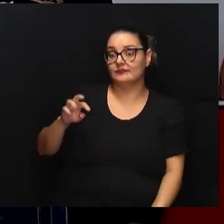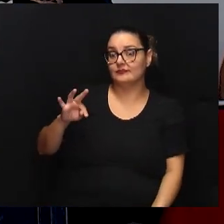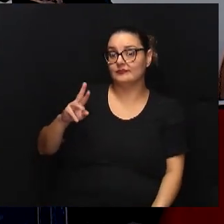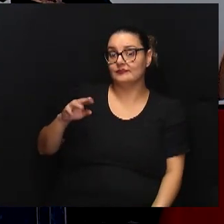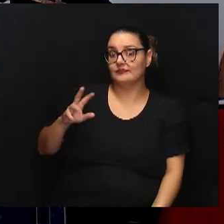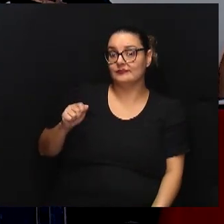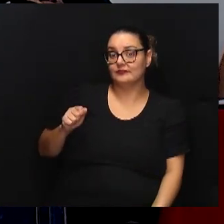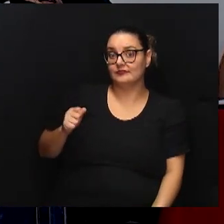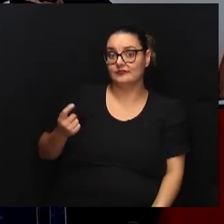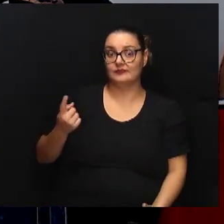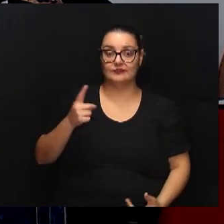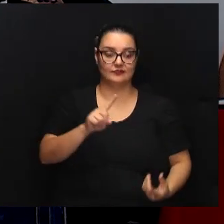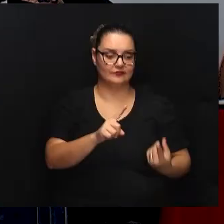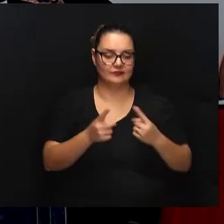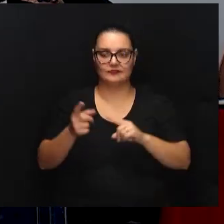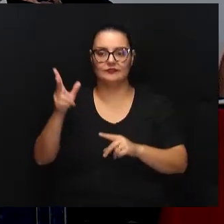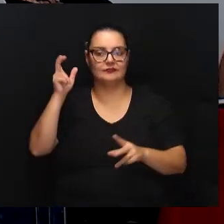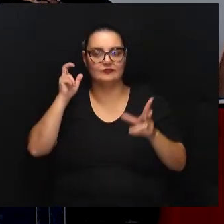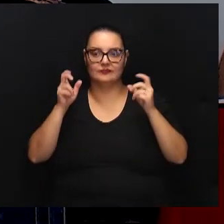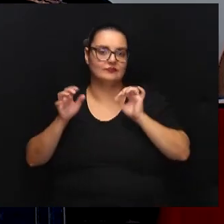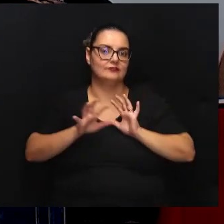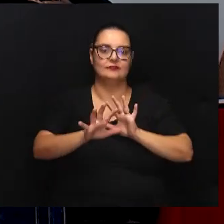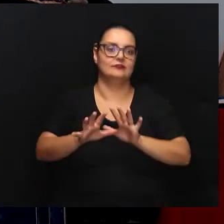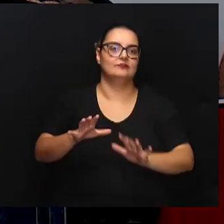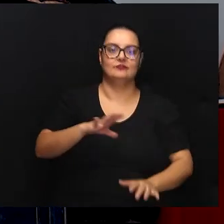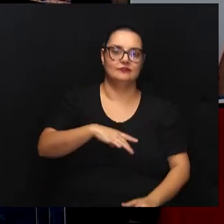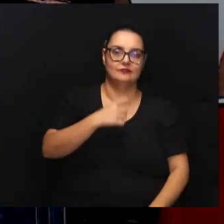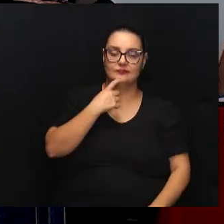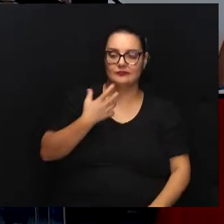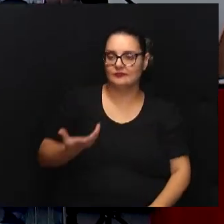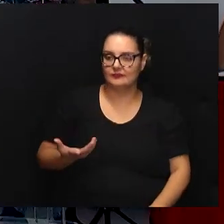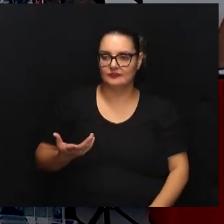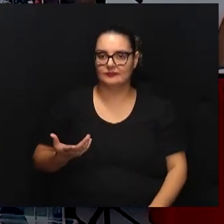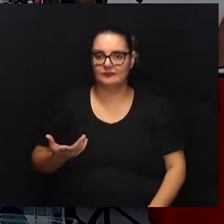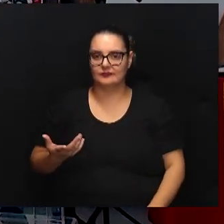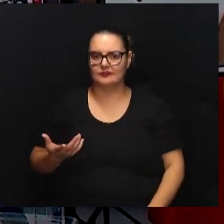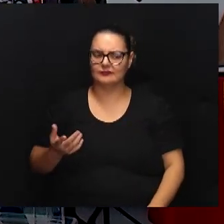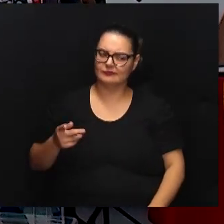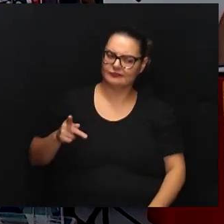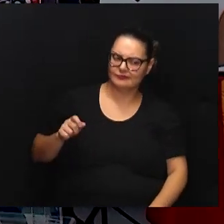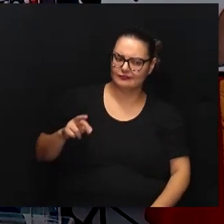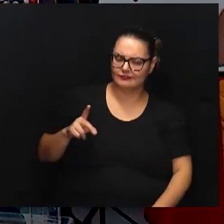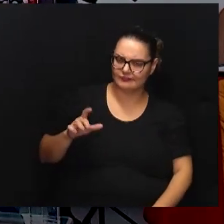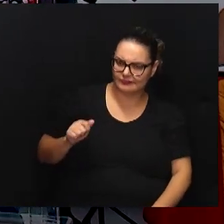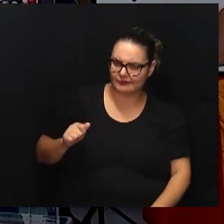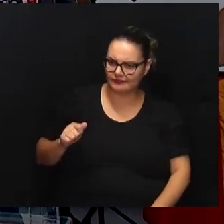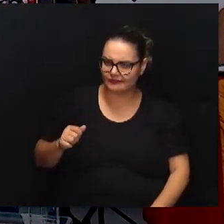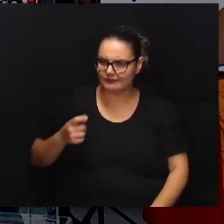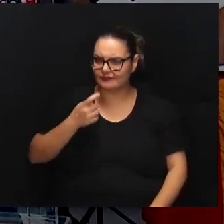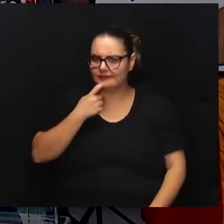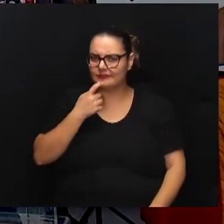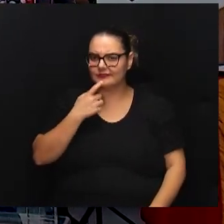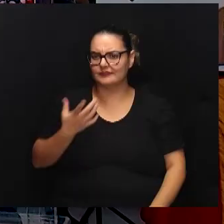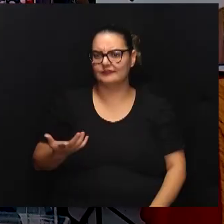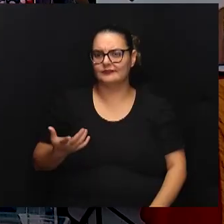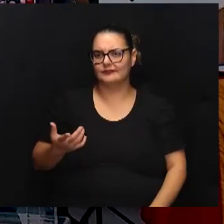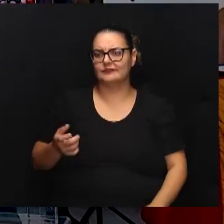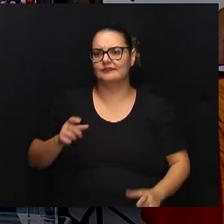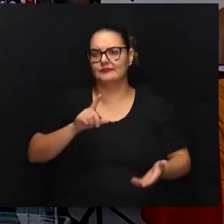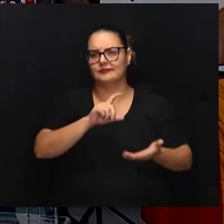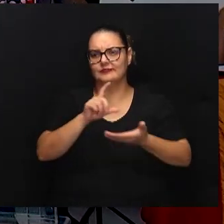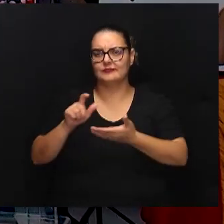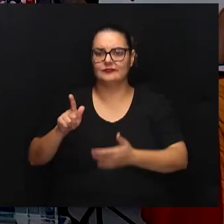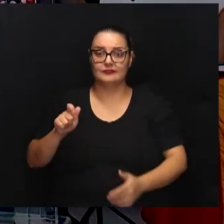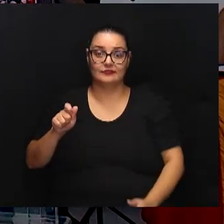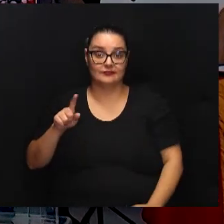apareceram as ratinhas. Apareceram que viram falar que ia ter uma parada em Campinas. Acharam, parada em Campinas? E vieram. Então,